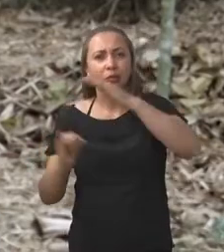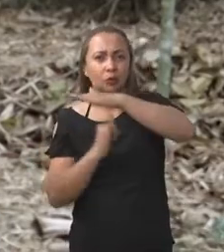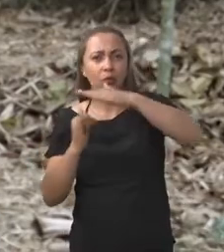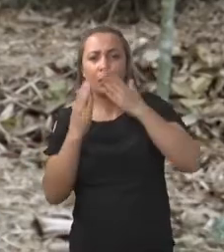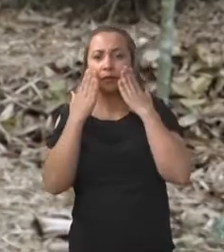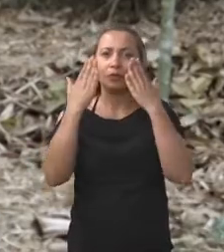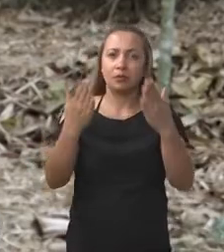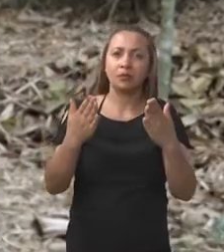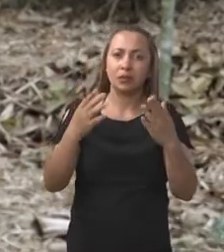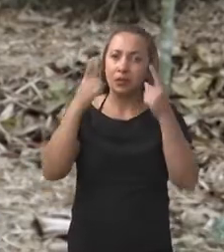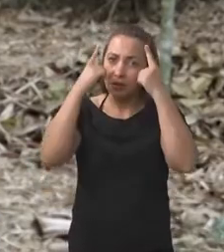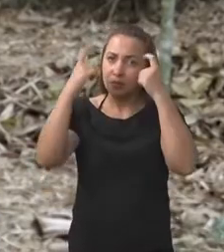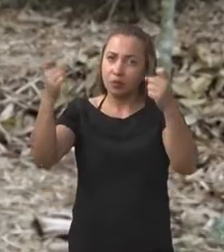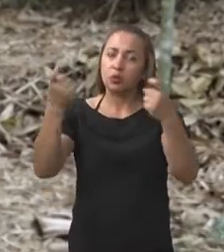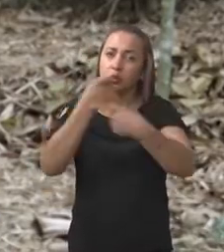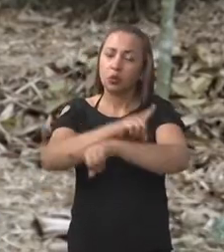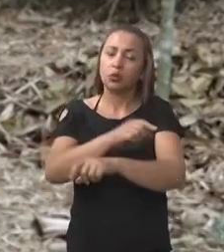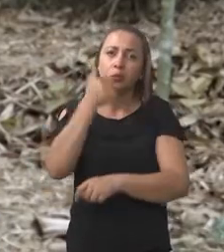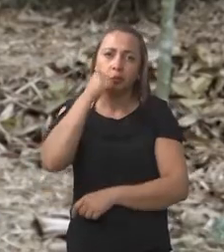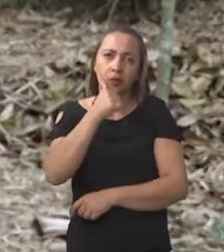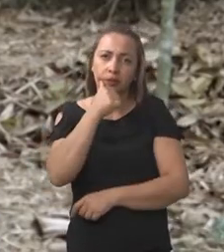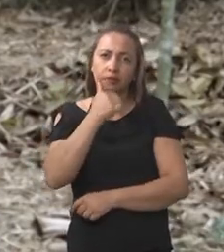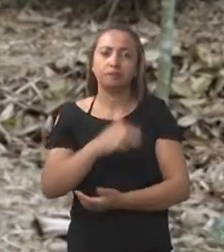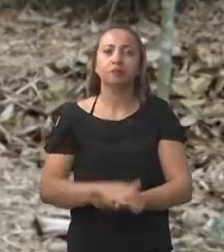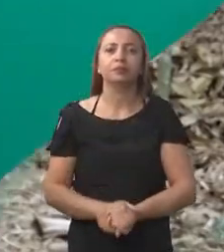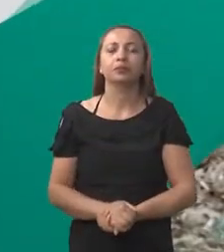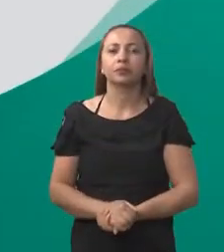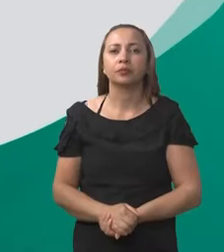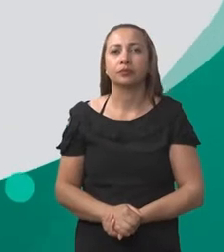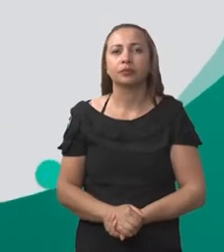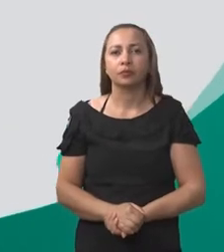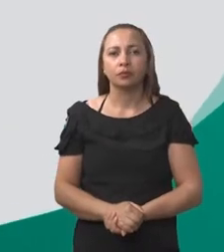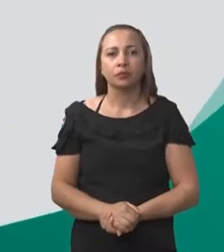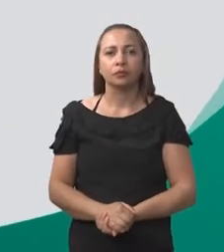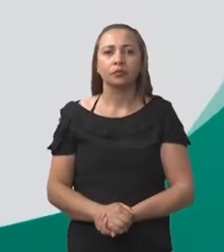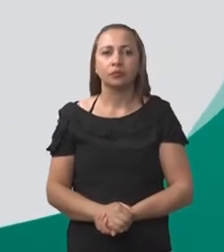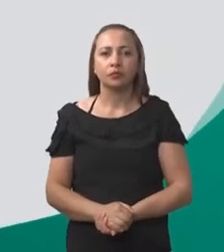no enfrentamento à violência contra a mulher.